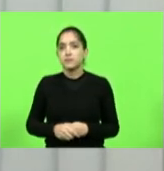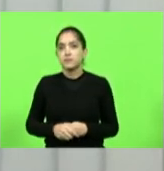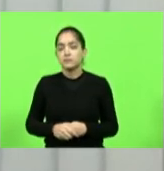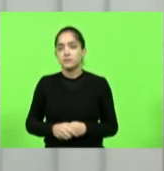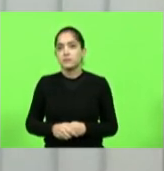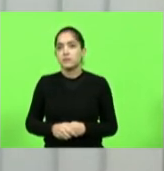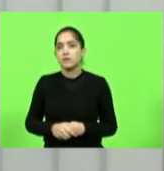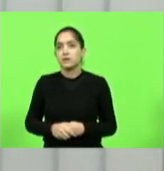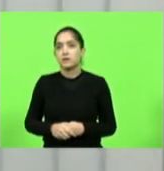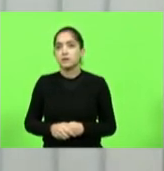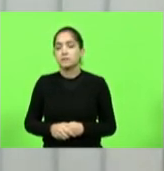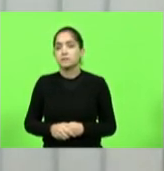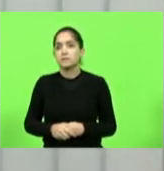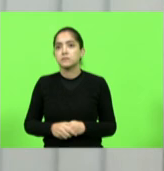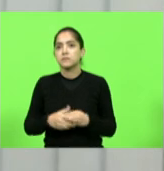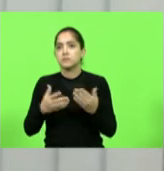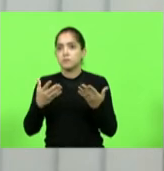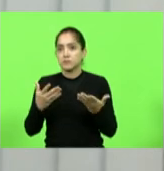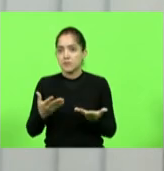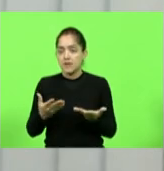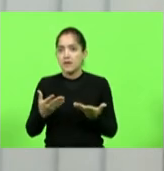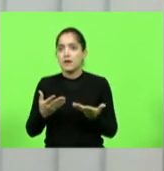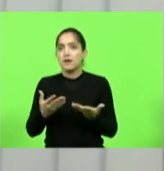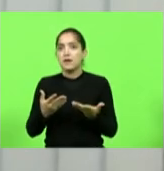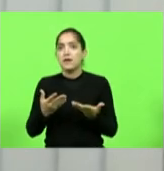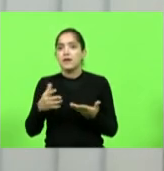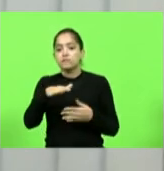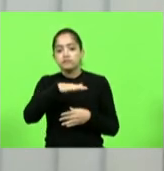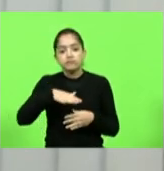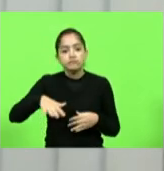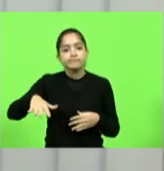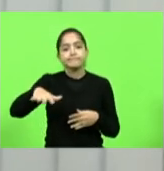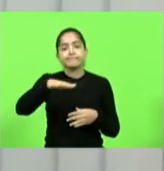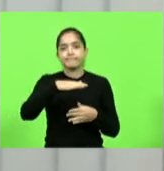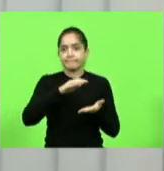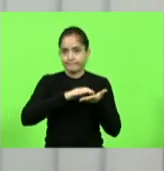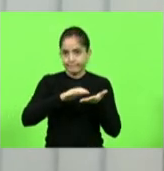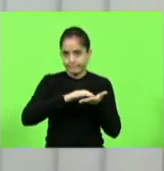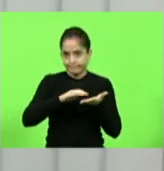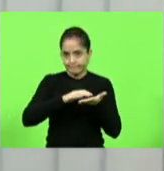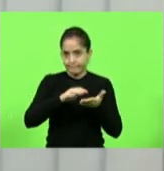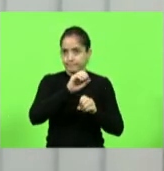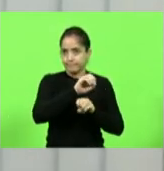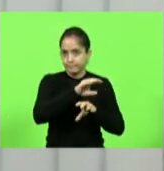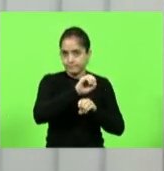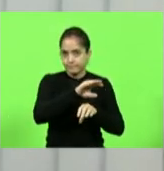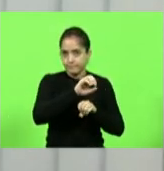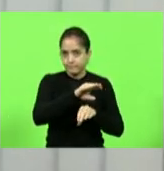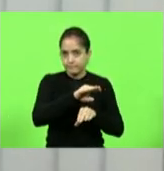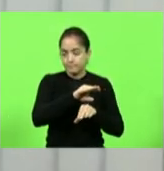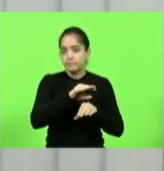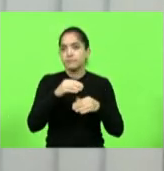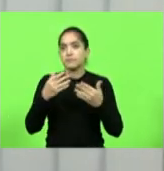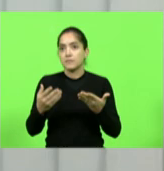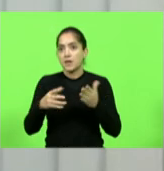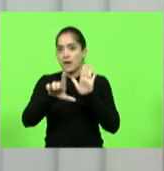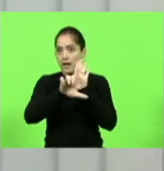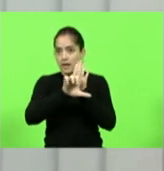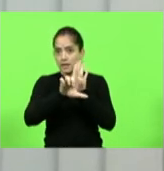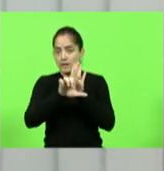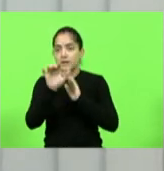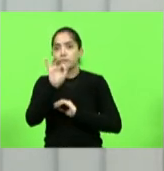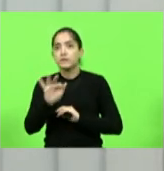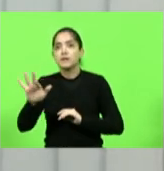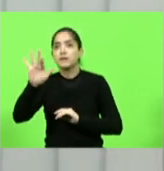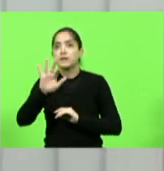É visão comum no âmbito da Secretaria de Estado da Educação de que a Lei Federal